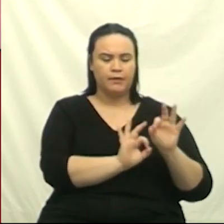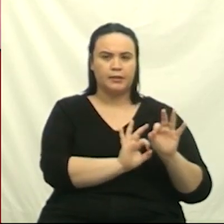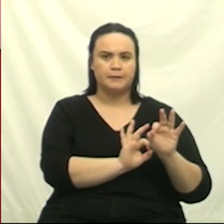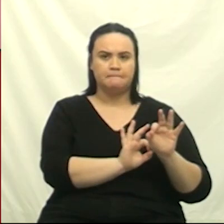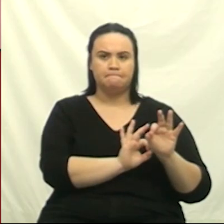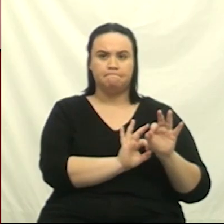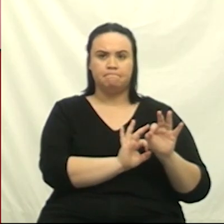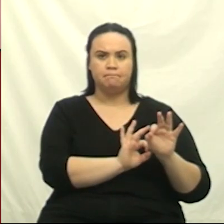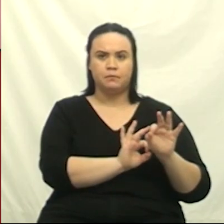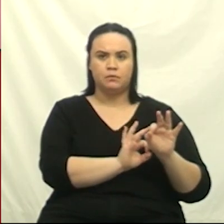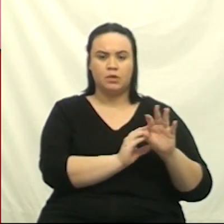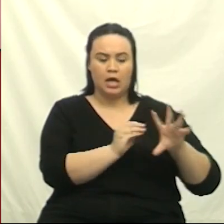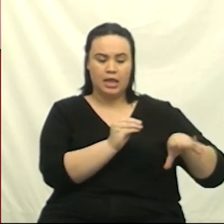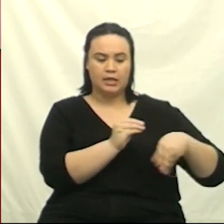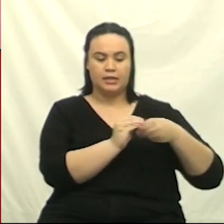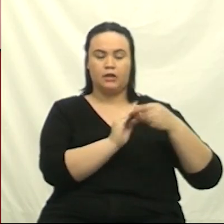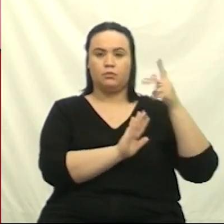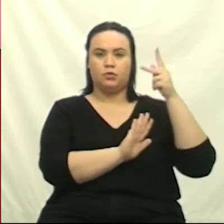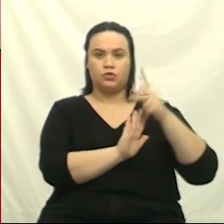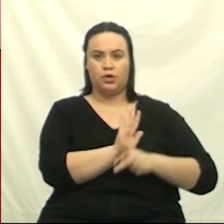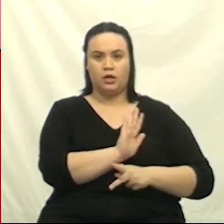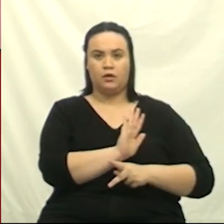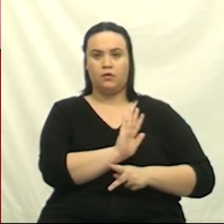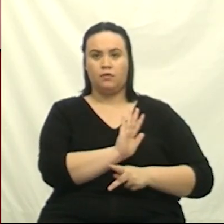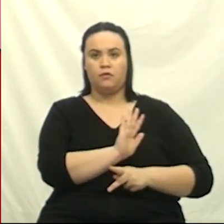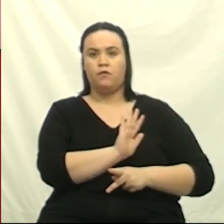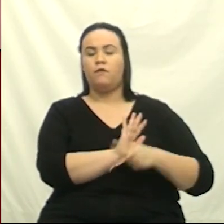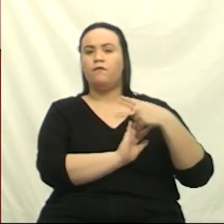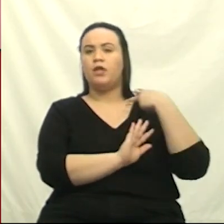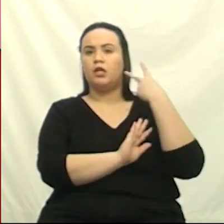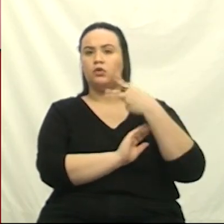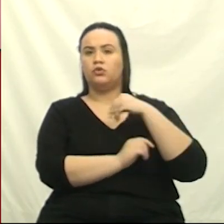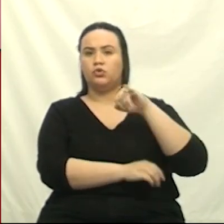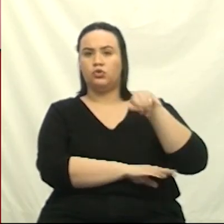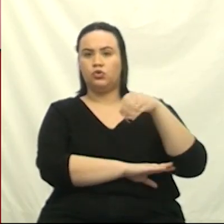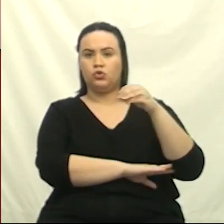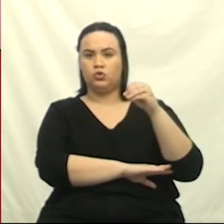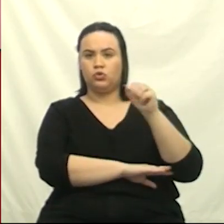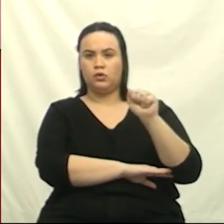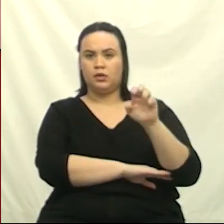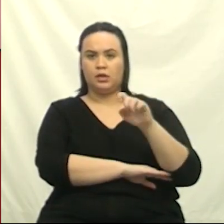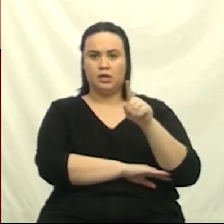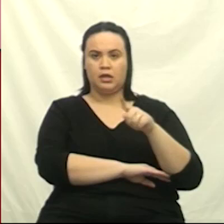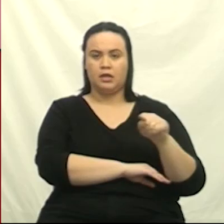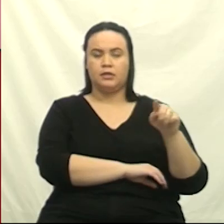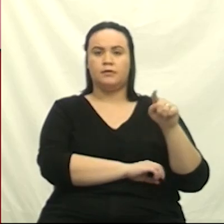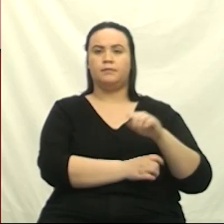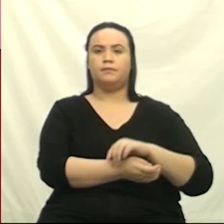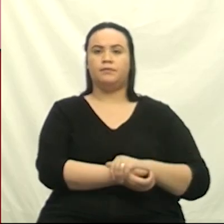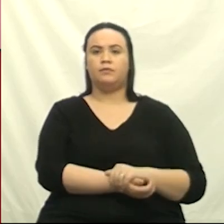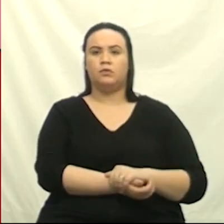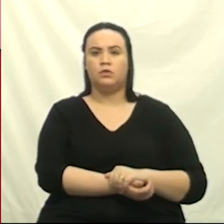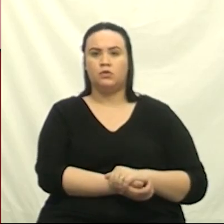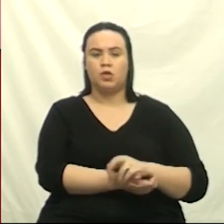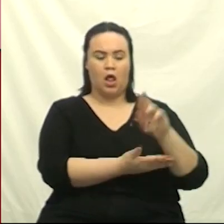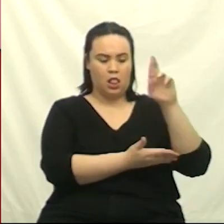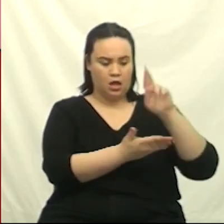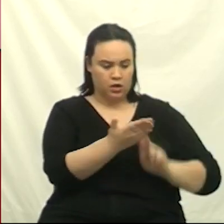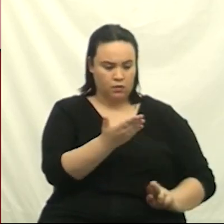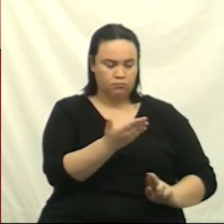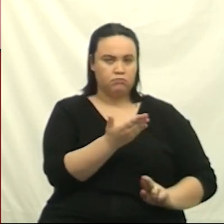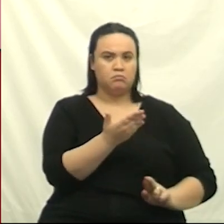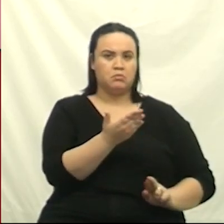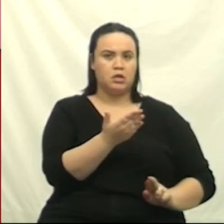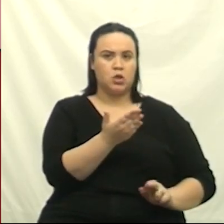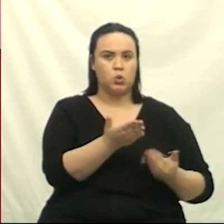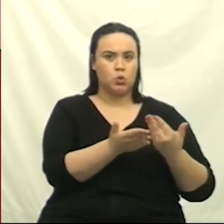está anexado ao projeto o vereador Juarez deu um show no seu relatório ele